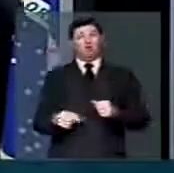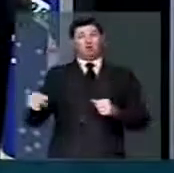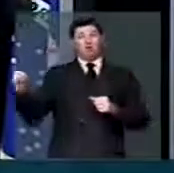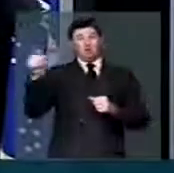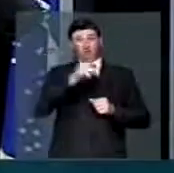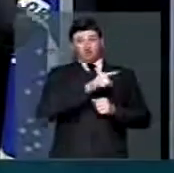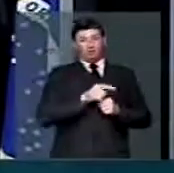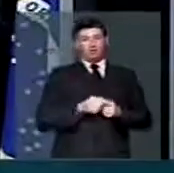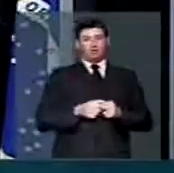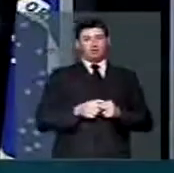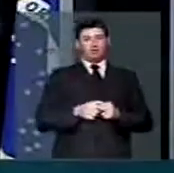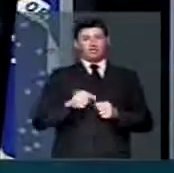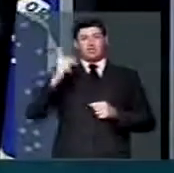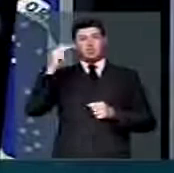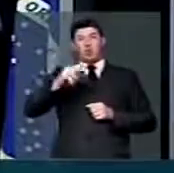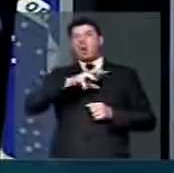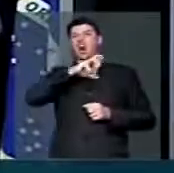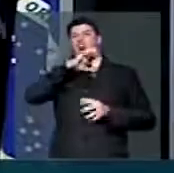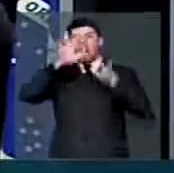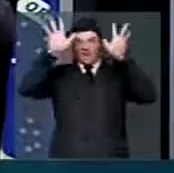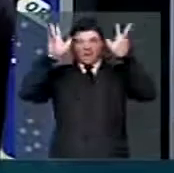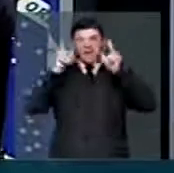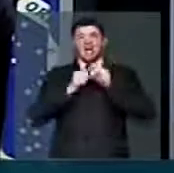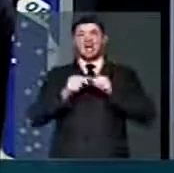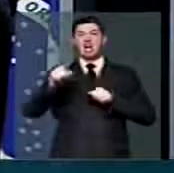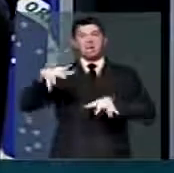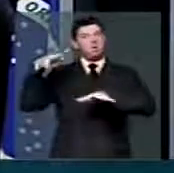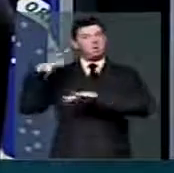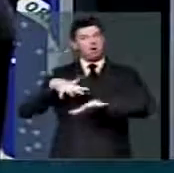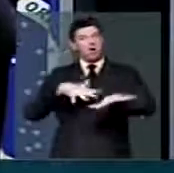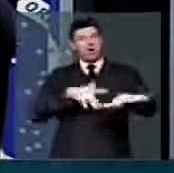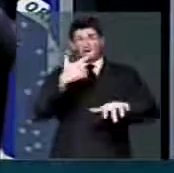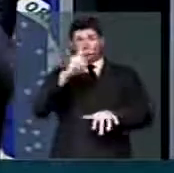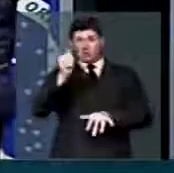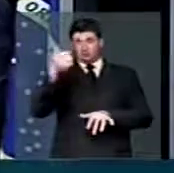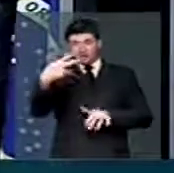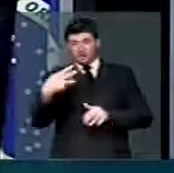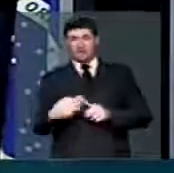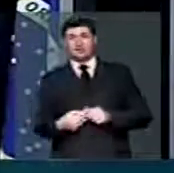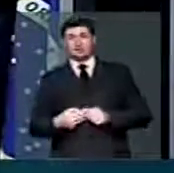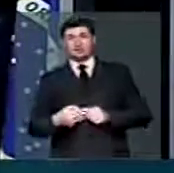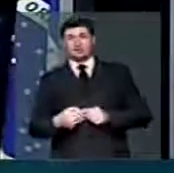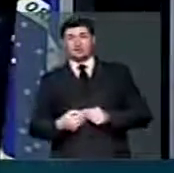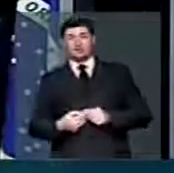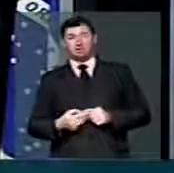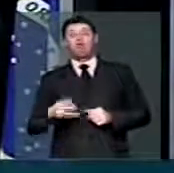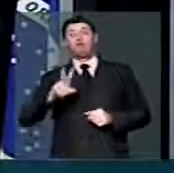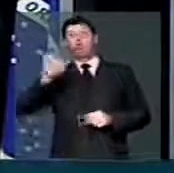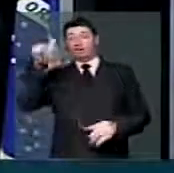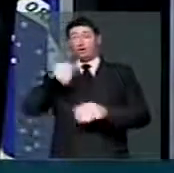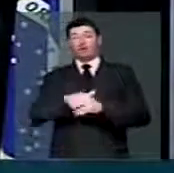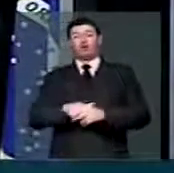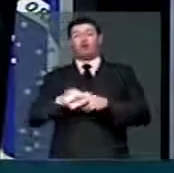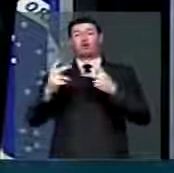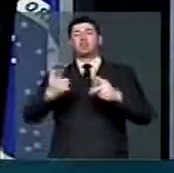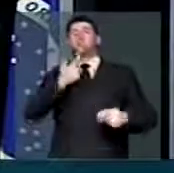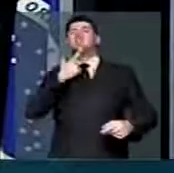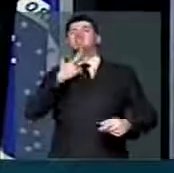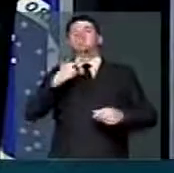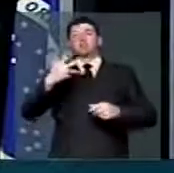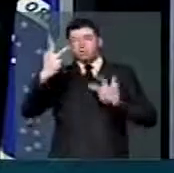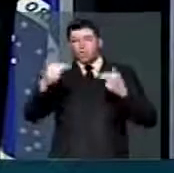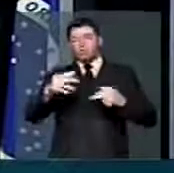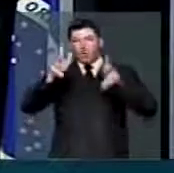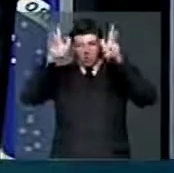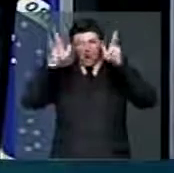vocês saíram como leões nas passeatas em 2013, vão para as urnas também com essa mesma